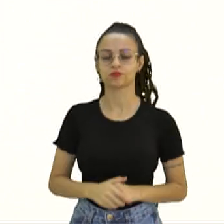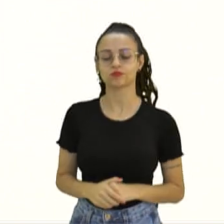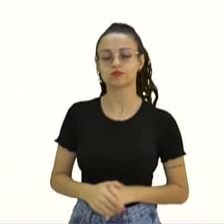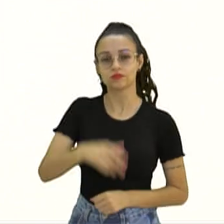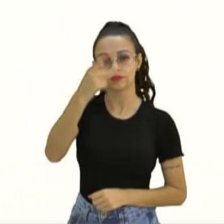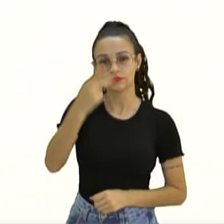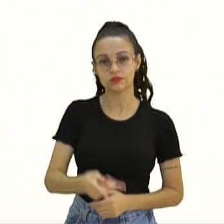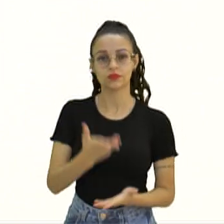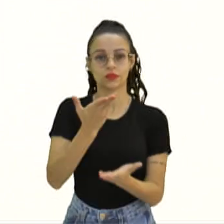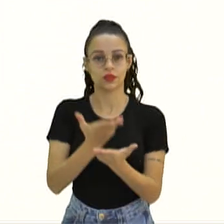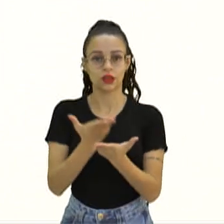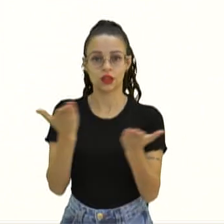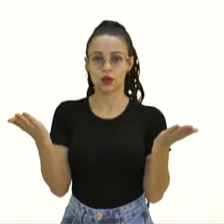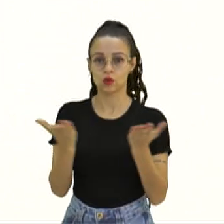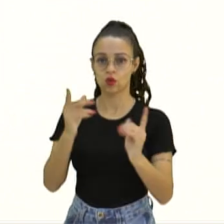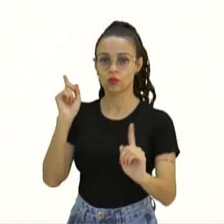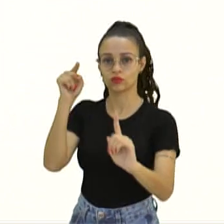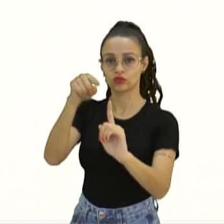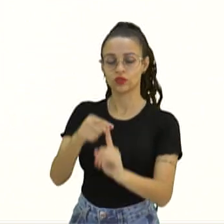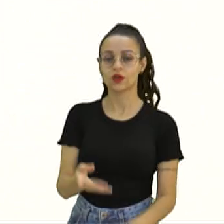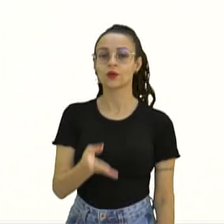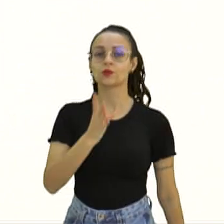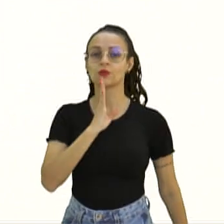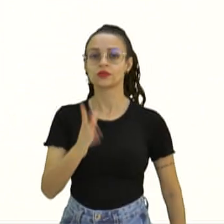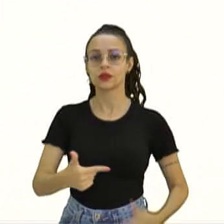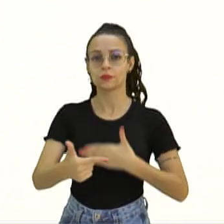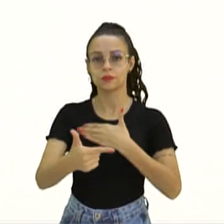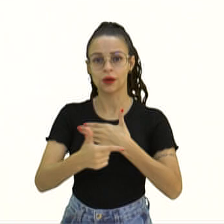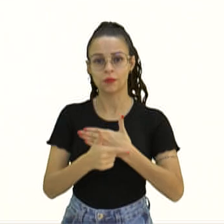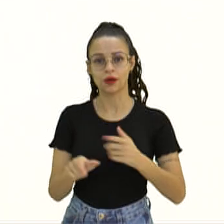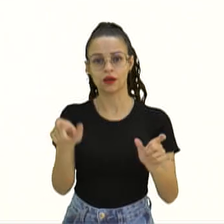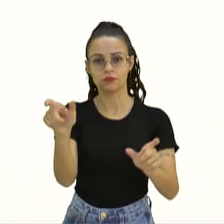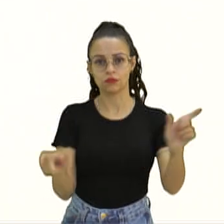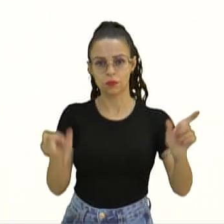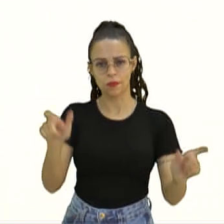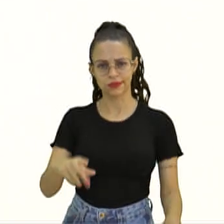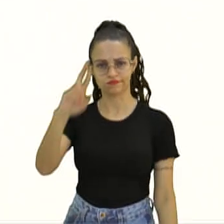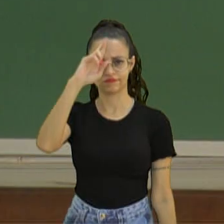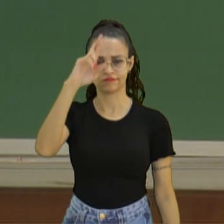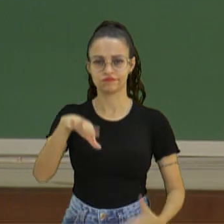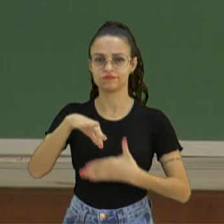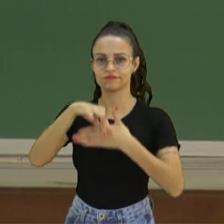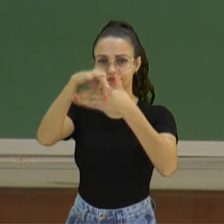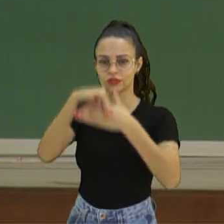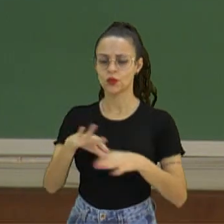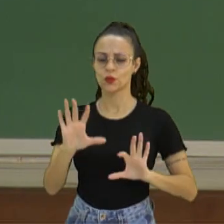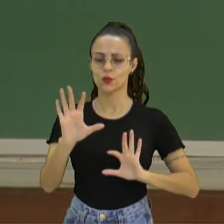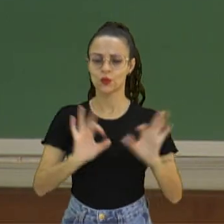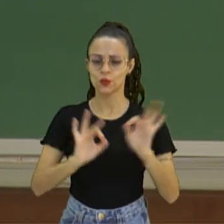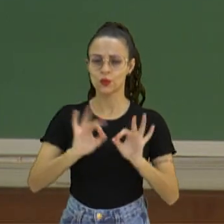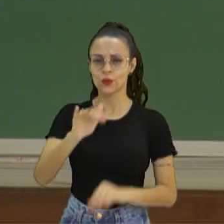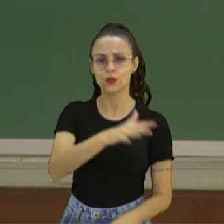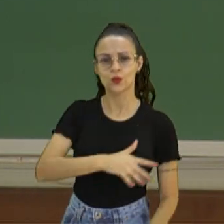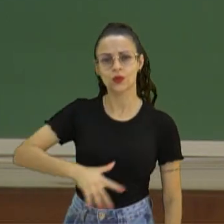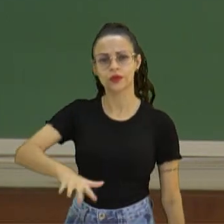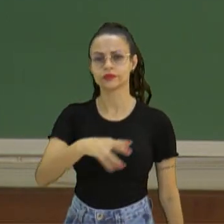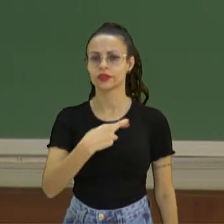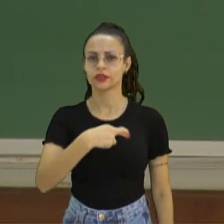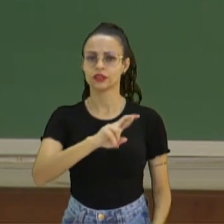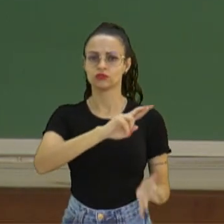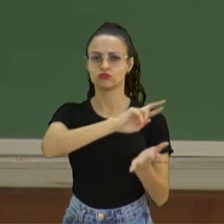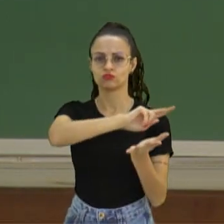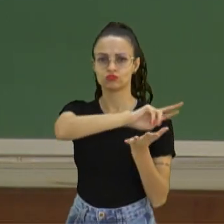aula de hoje é conhecer a função dos líderes nas organizações religiosas a perceber a